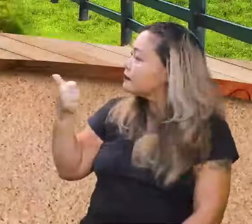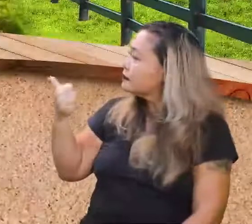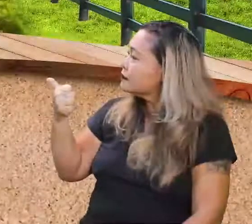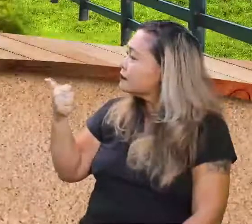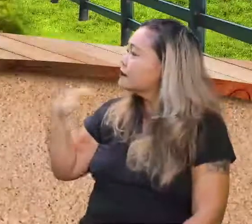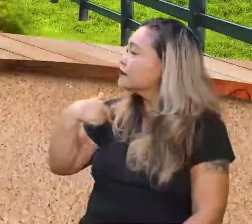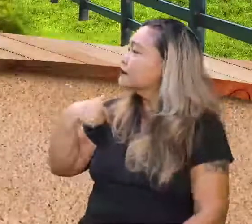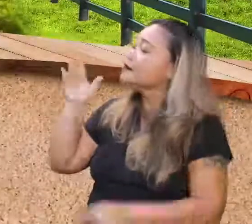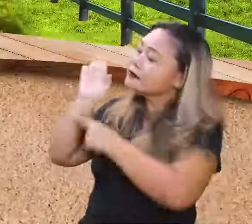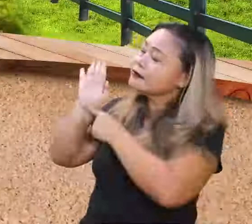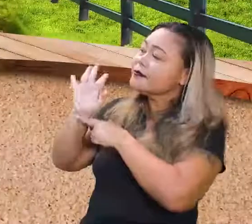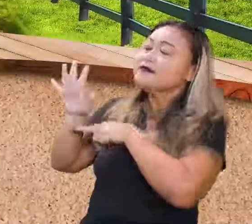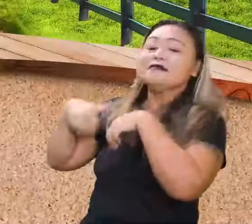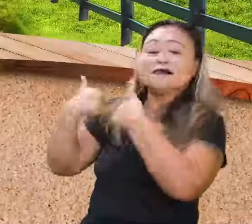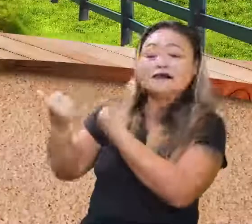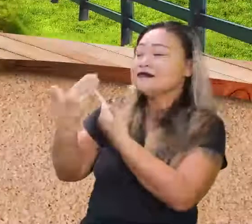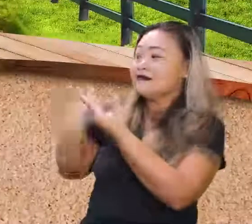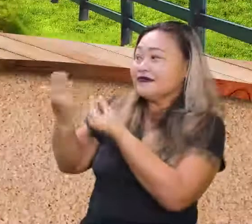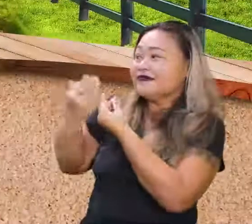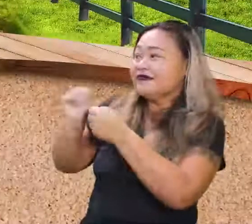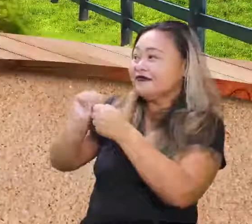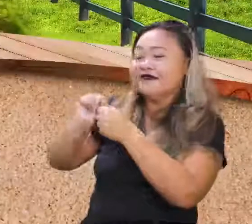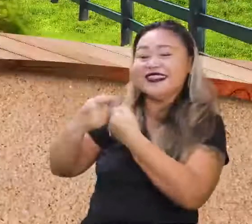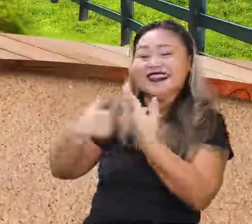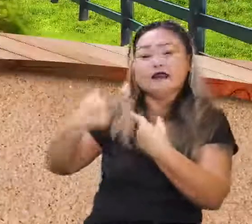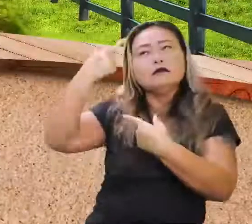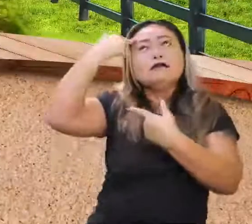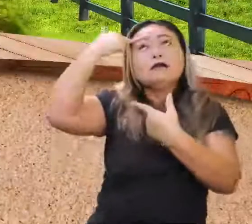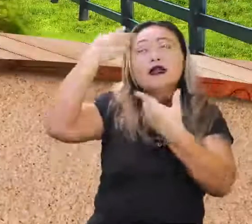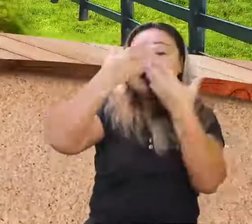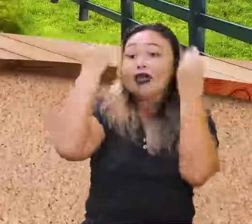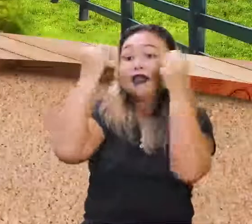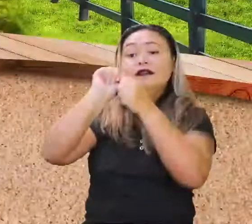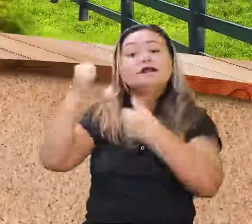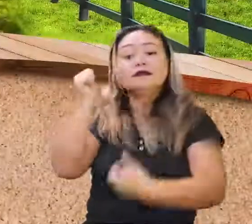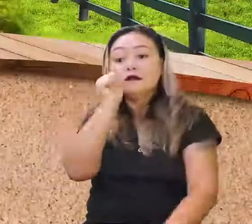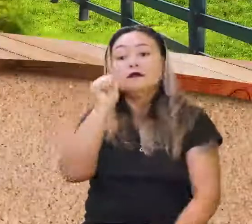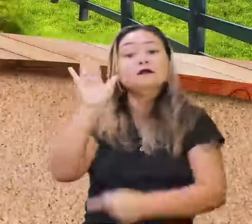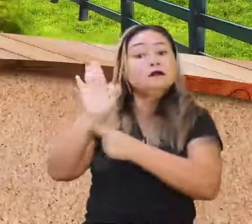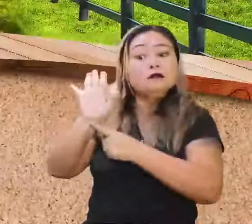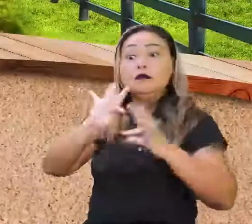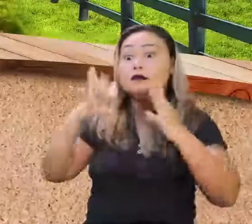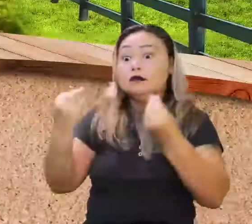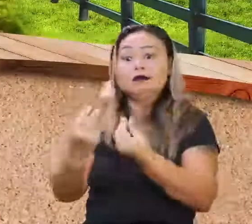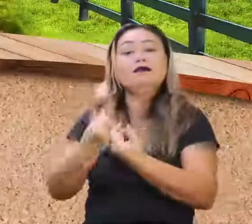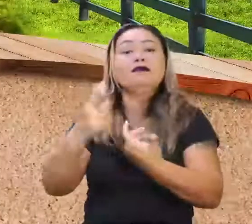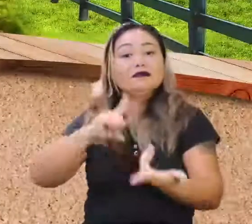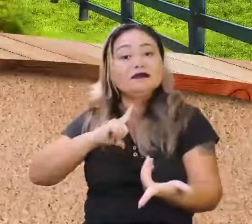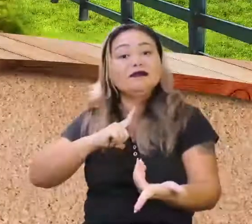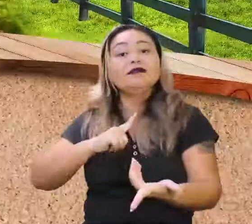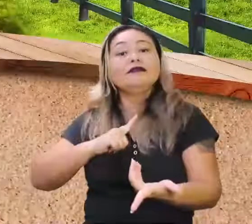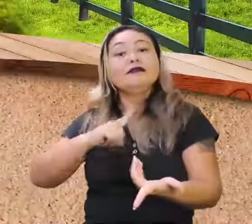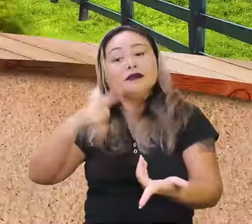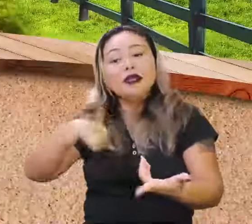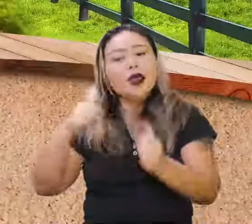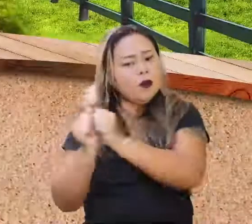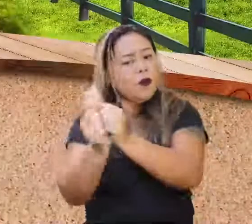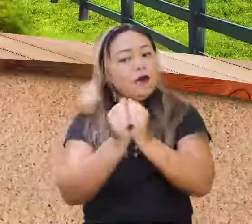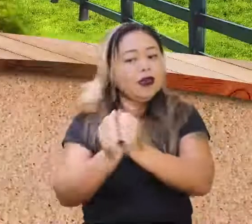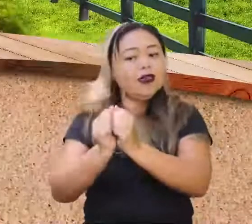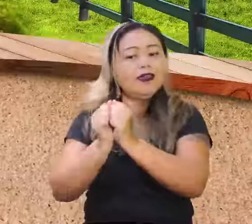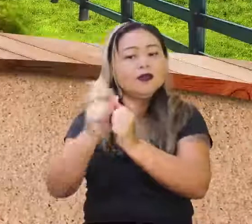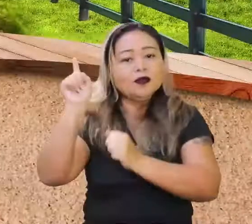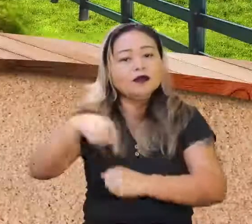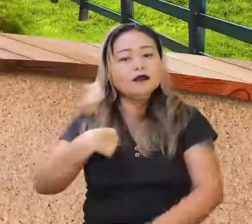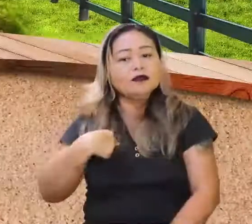Não sei me ajudando aqui nos brancos da minha cabeça. Essa mulher me ajuda em tudo, gente. Por isso que é bom ficar perto